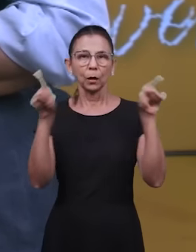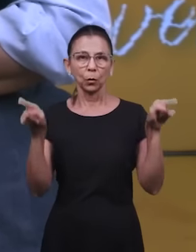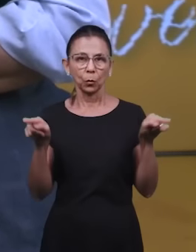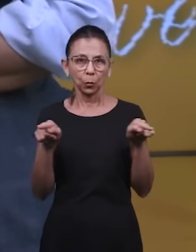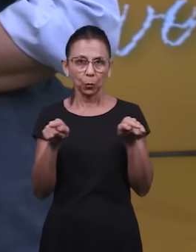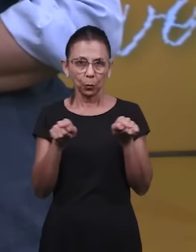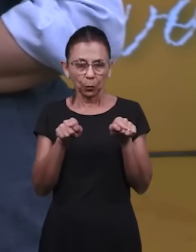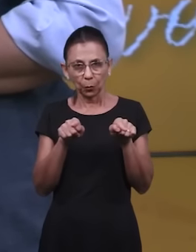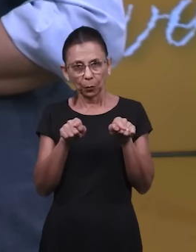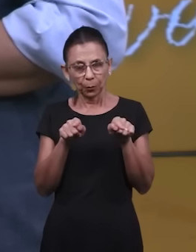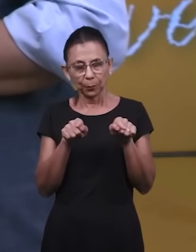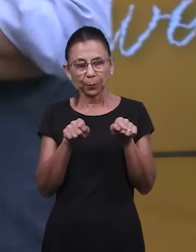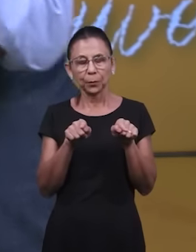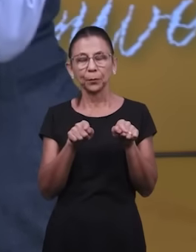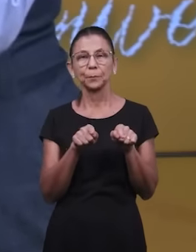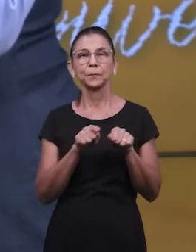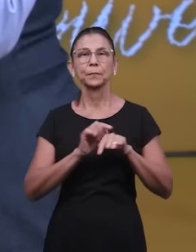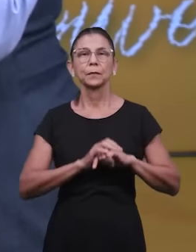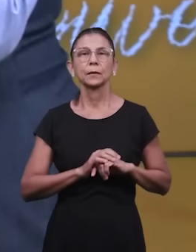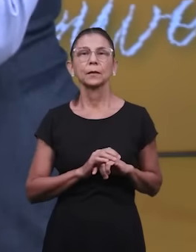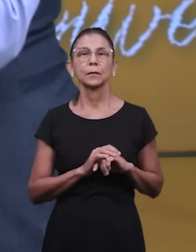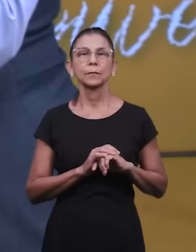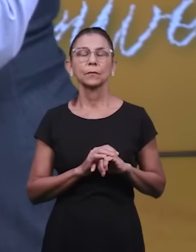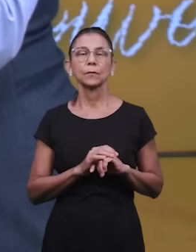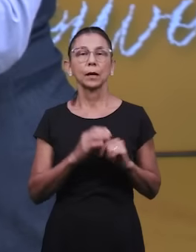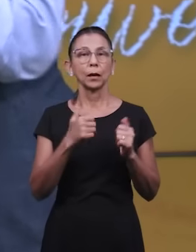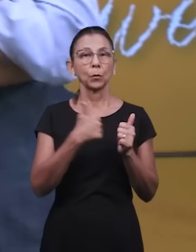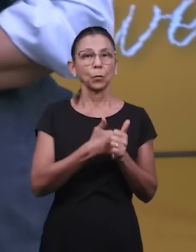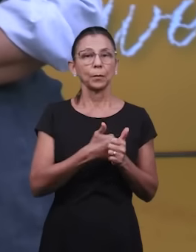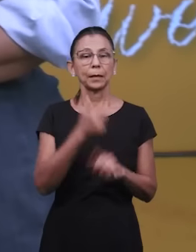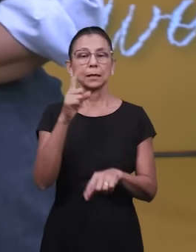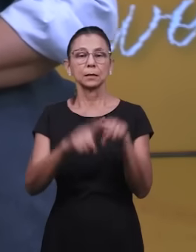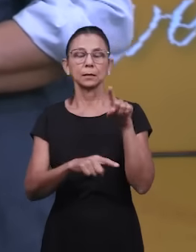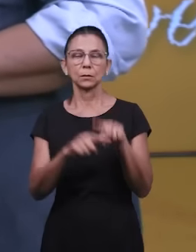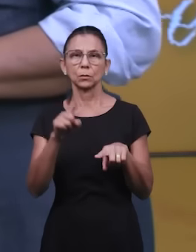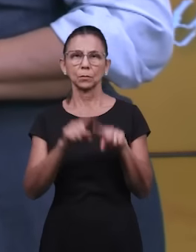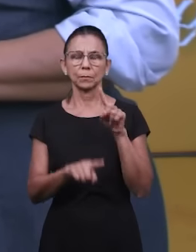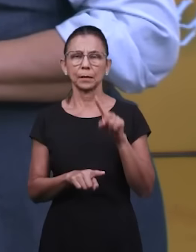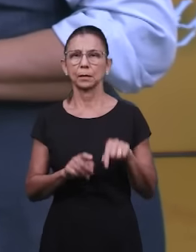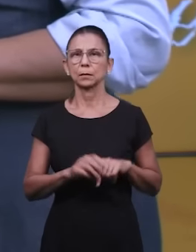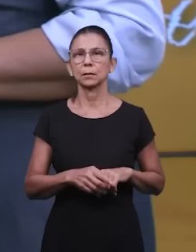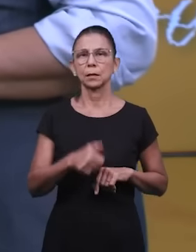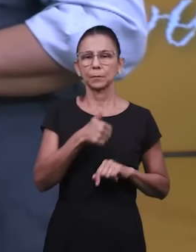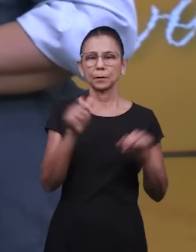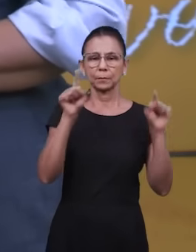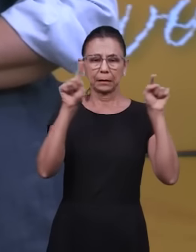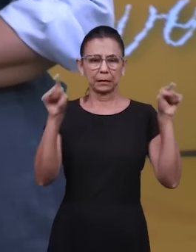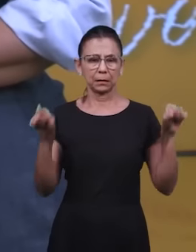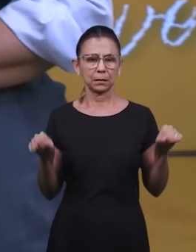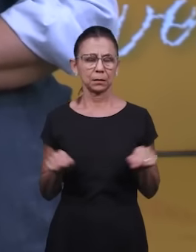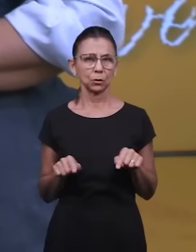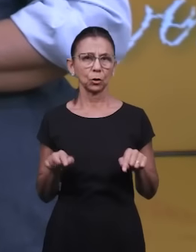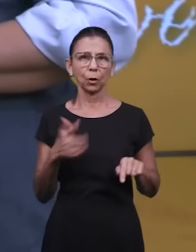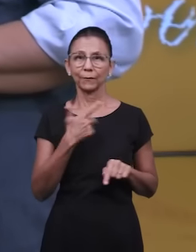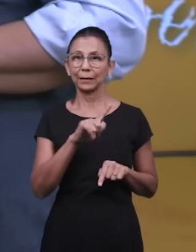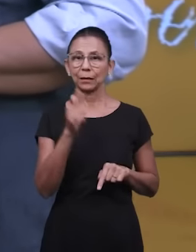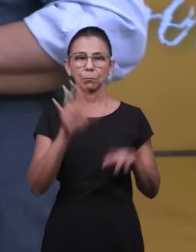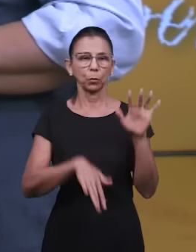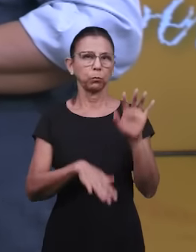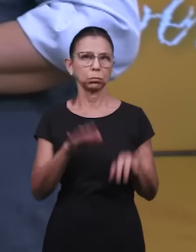né? Ele vai esperar junto com os outros instrumentos. E a primeira estrofe também não tem